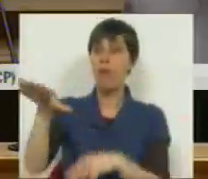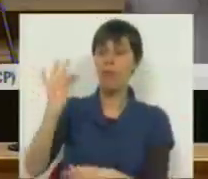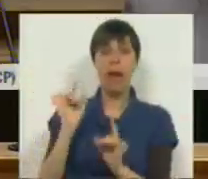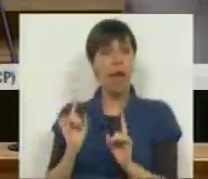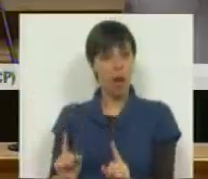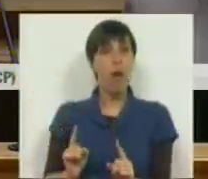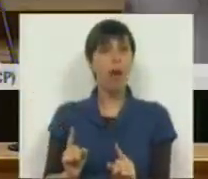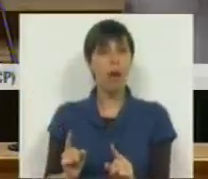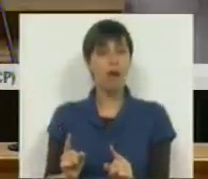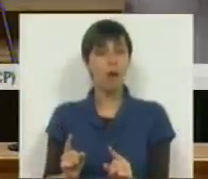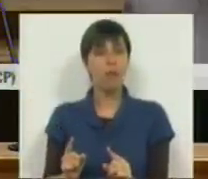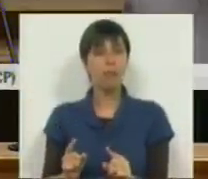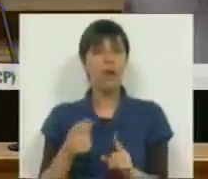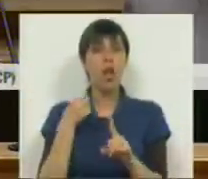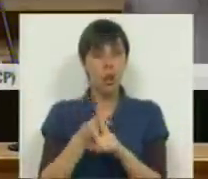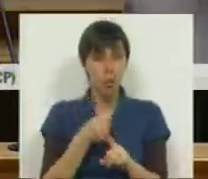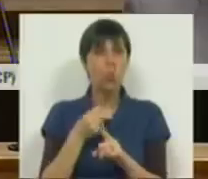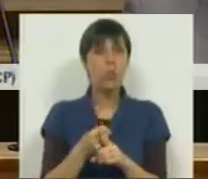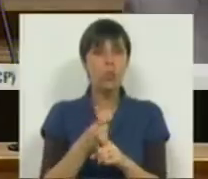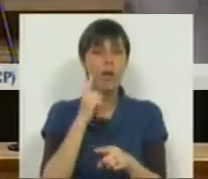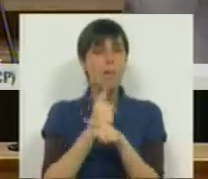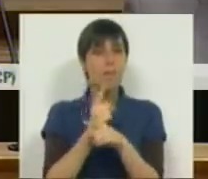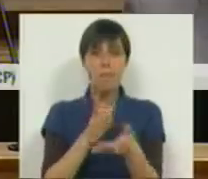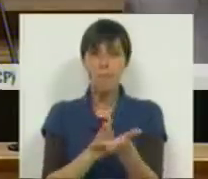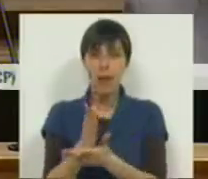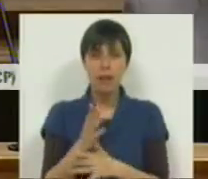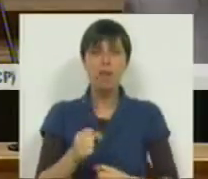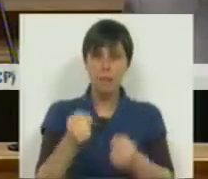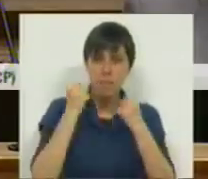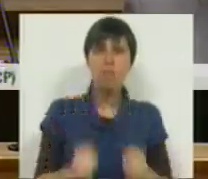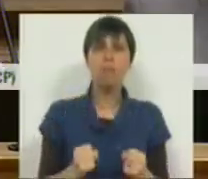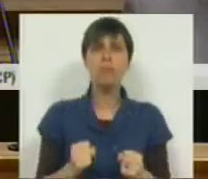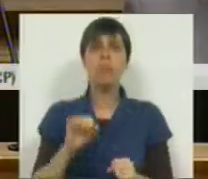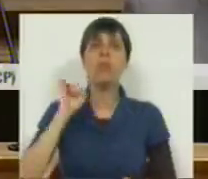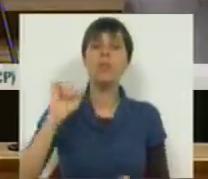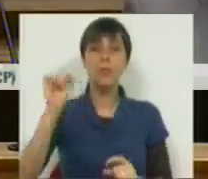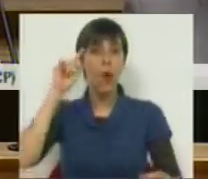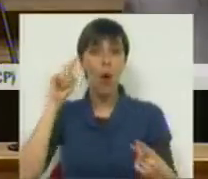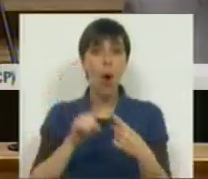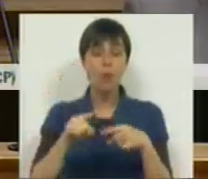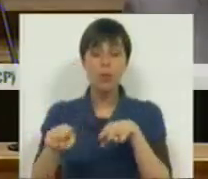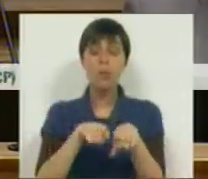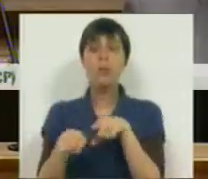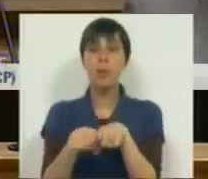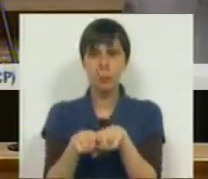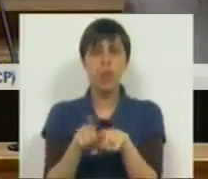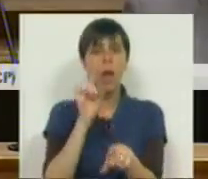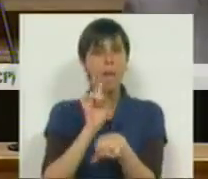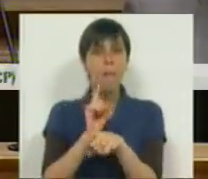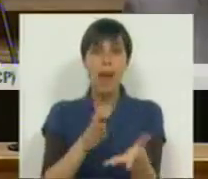é este, é que hoje luta, mantém-se, faz fincapé de que o seu objetivo de política